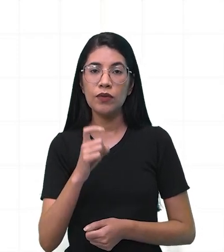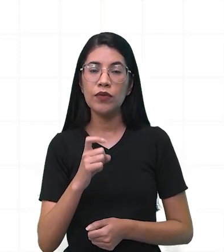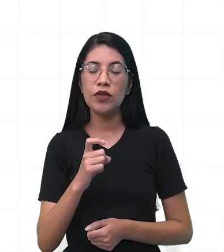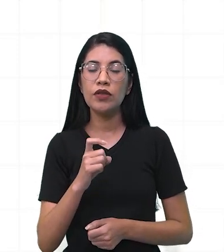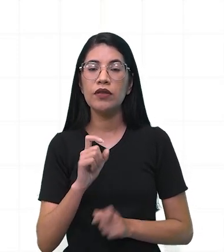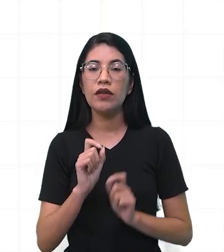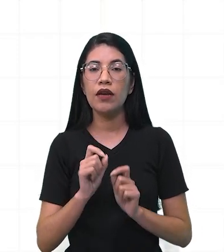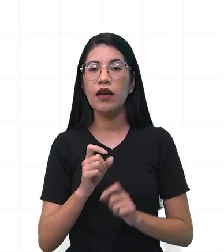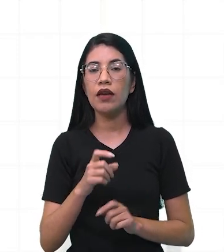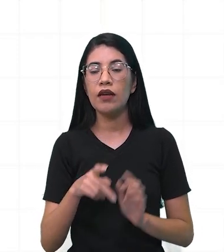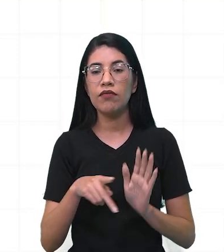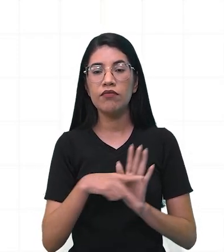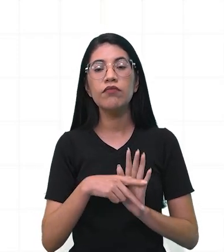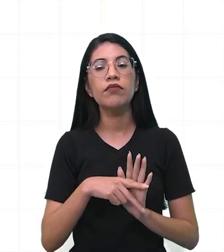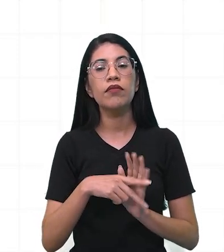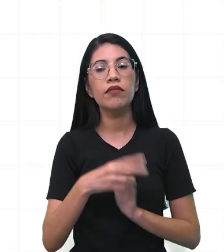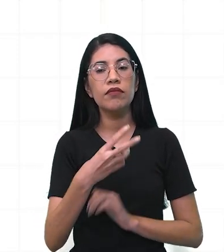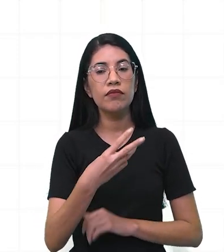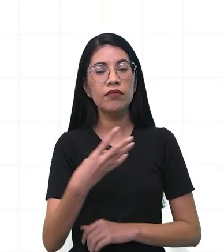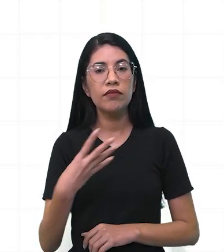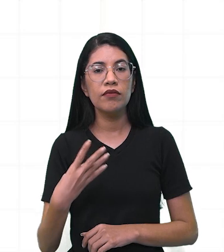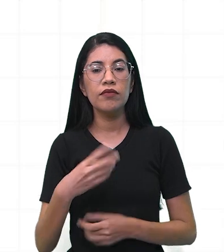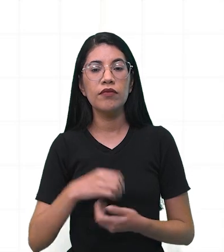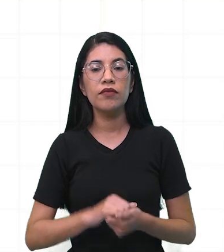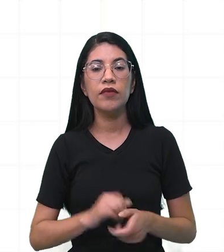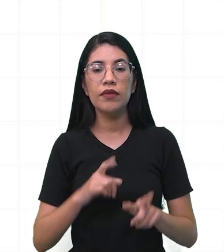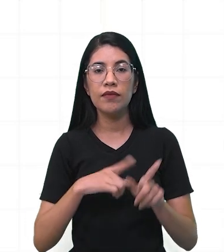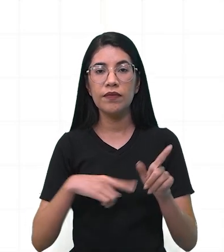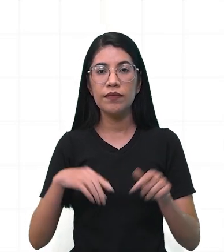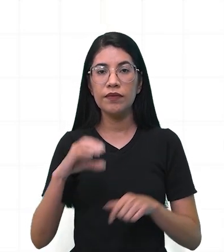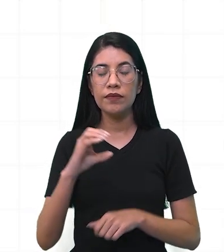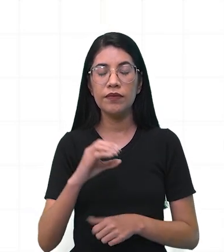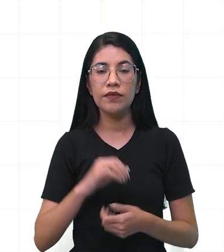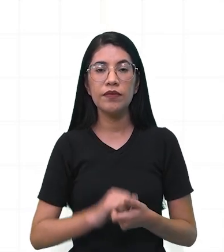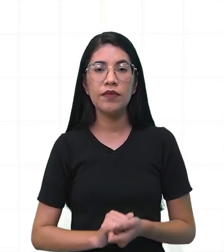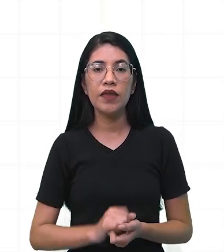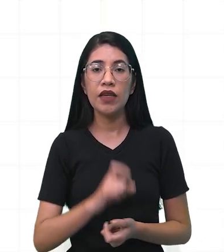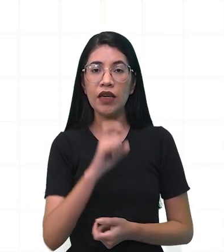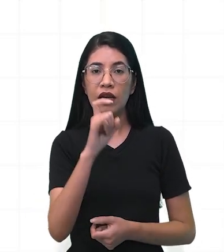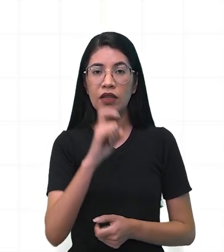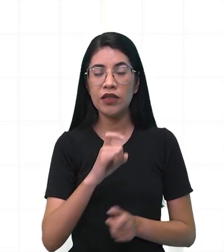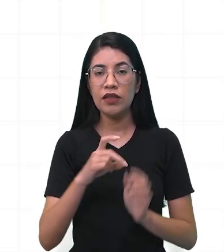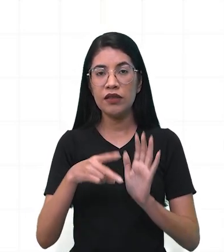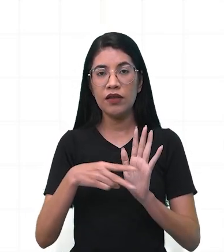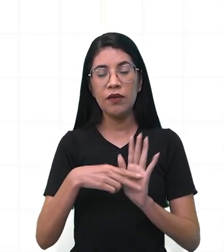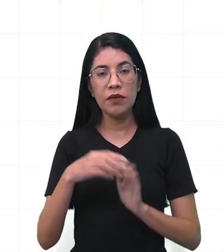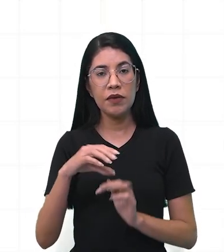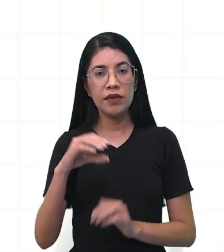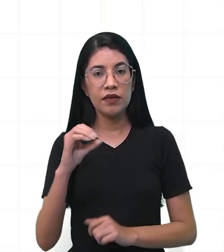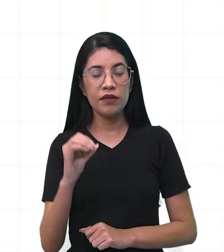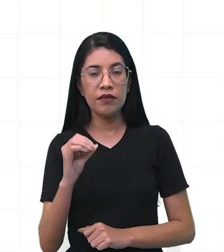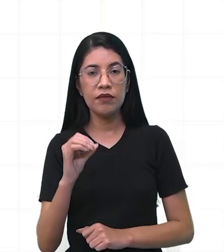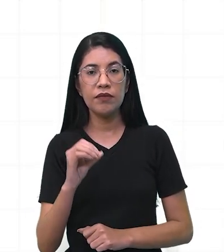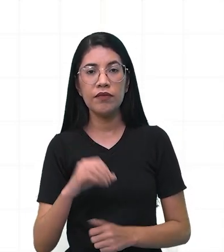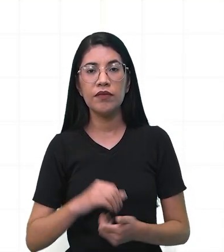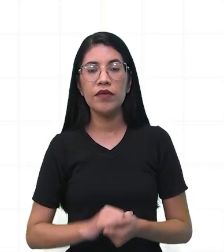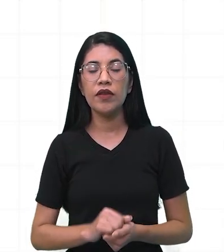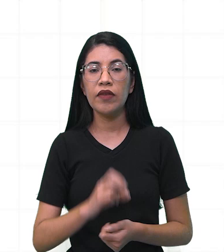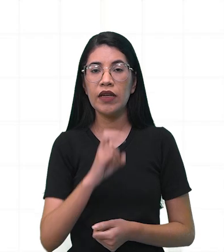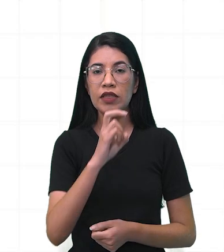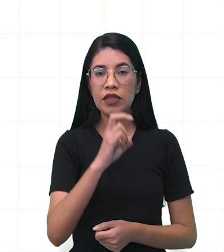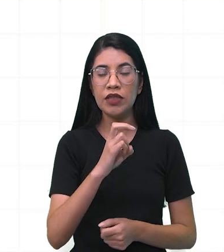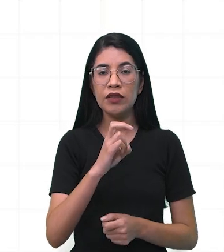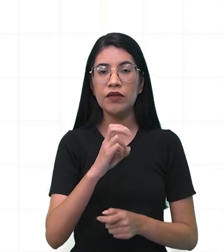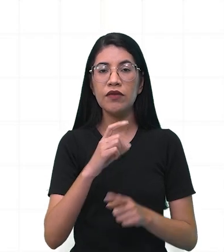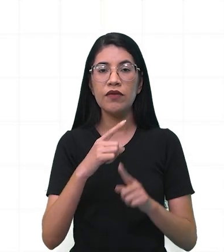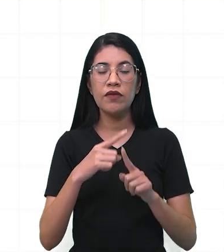porque o x é igual a 7. Na letra C, o x é igual a 0. Então, vai ficar 5 vezes